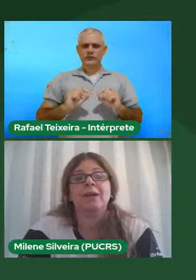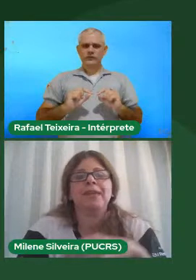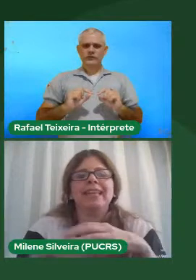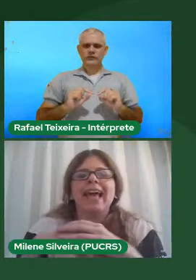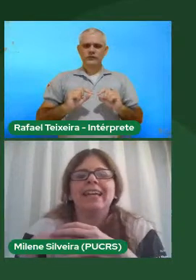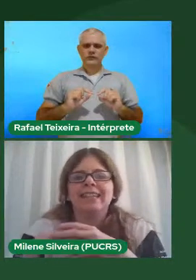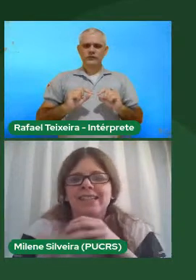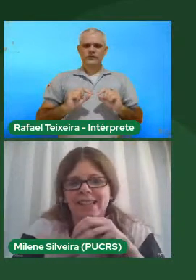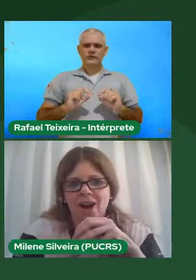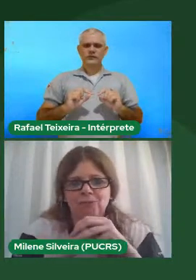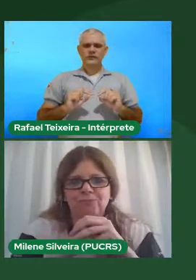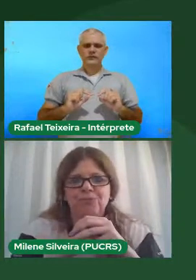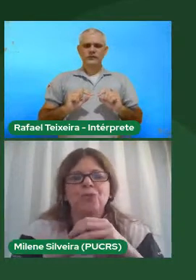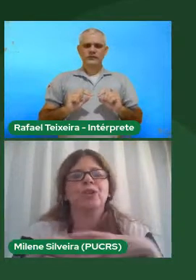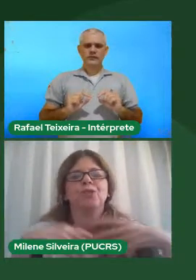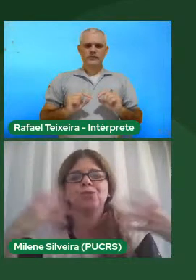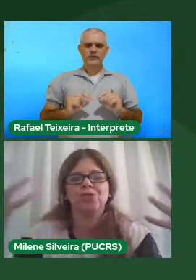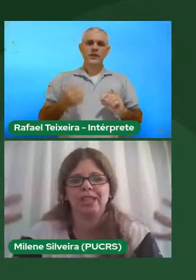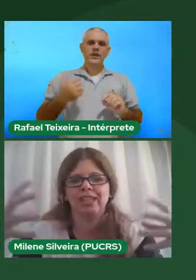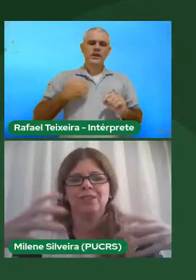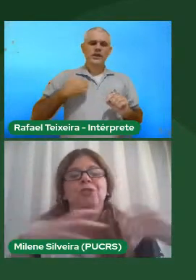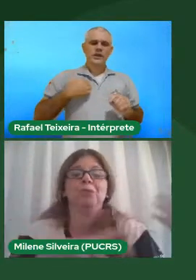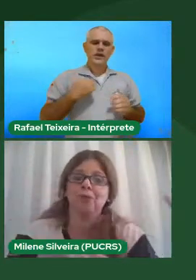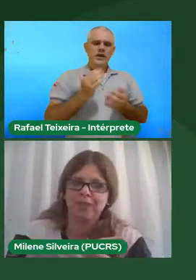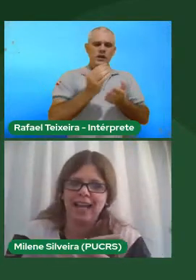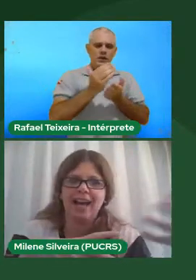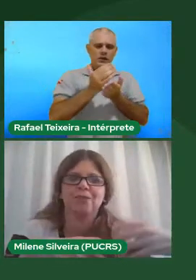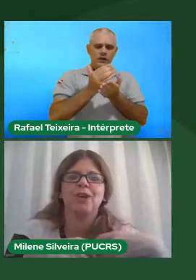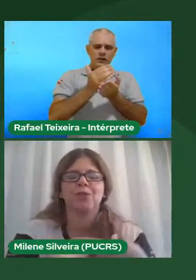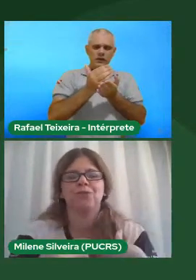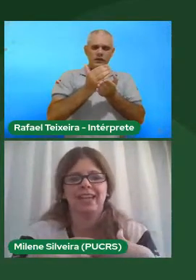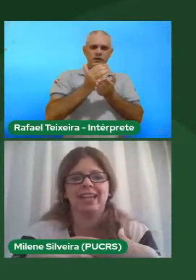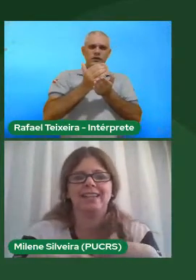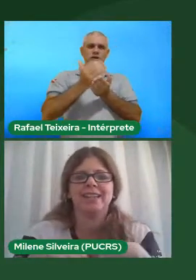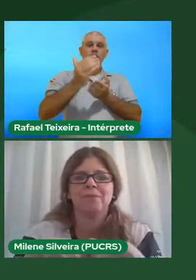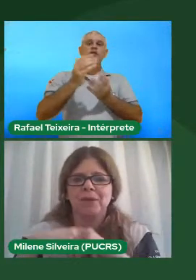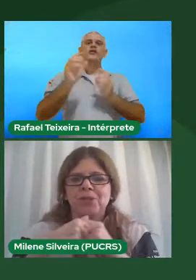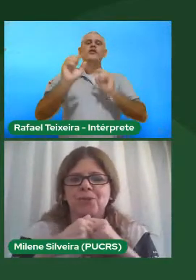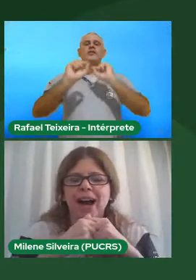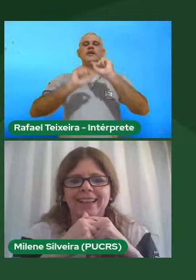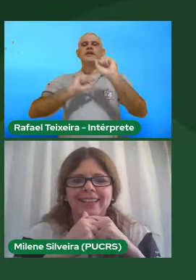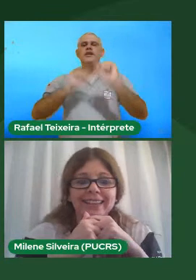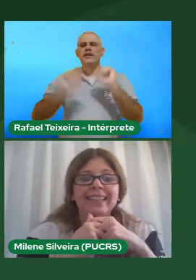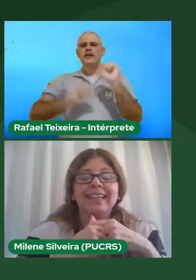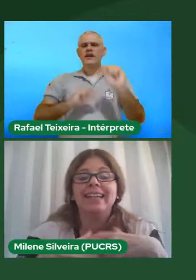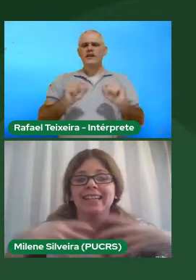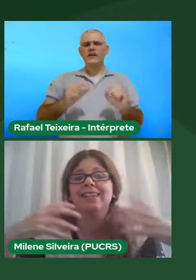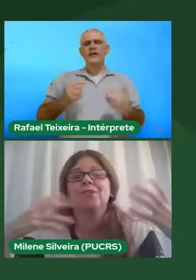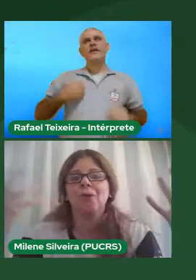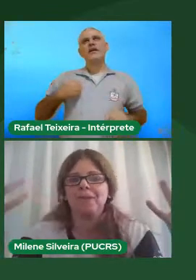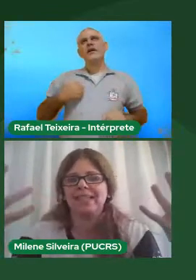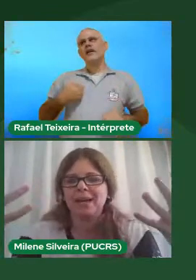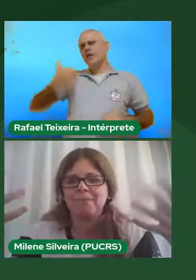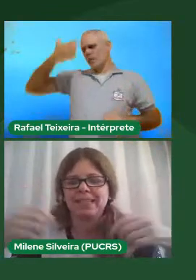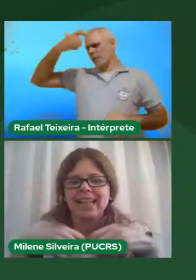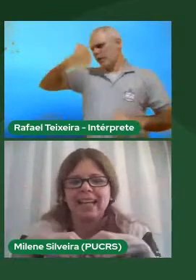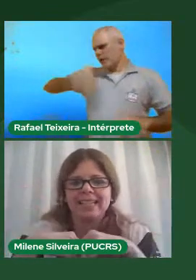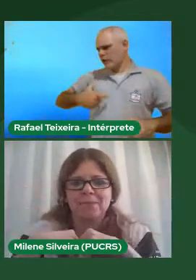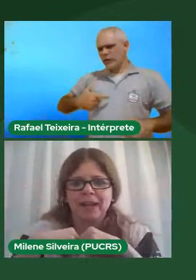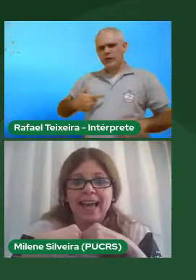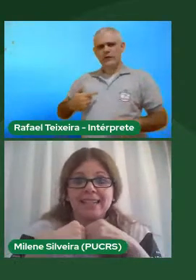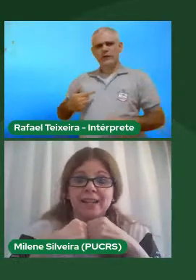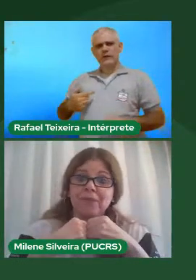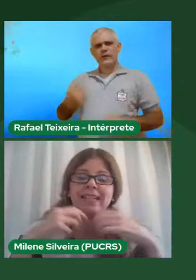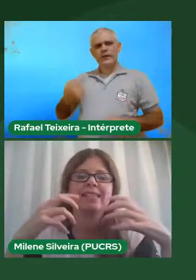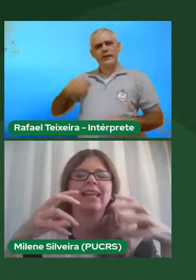começando. Então, a minha ideia inicial, quando eu sugeri, quando me convidaram, né, que eu fiquei extremamente honrada, e comecei a pensar